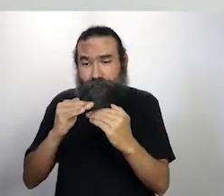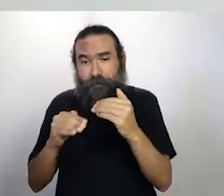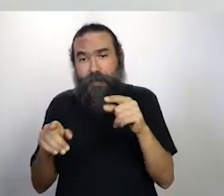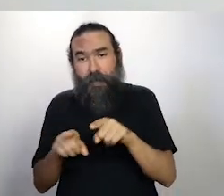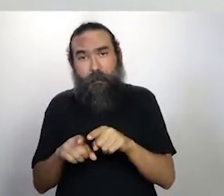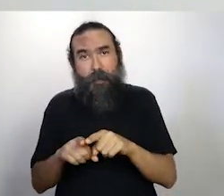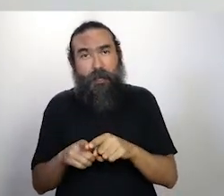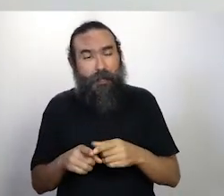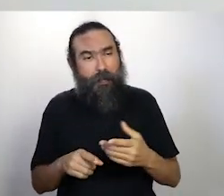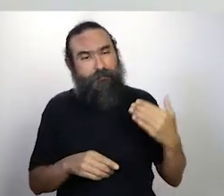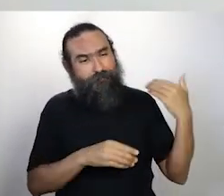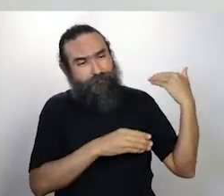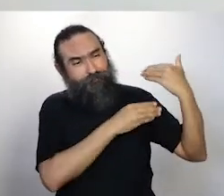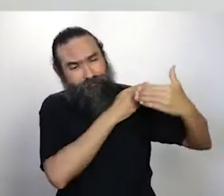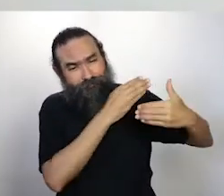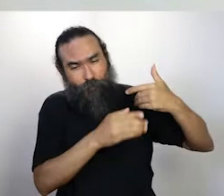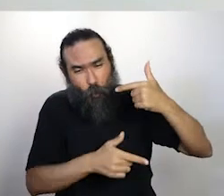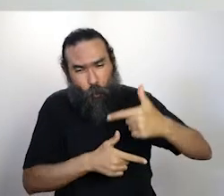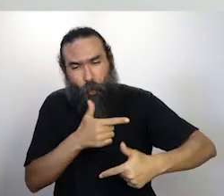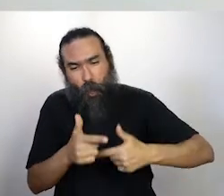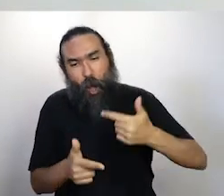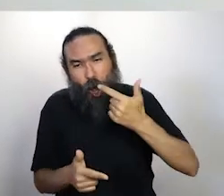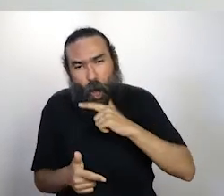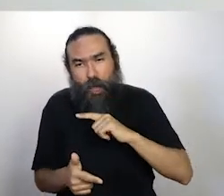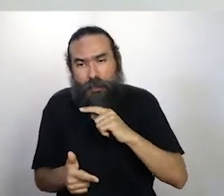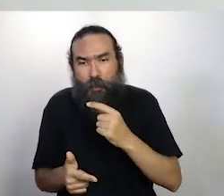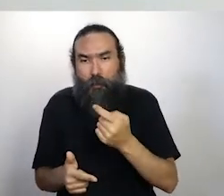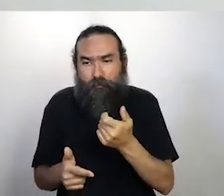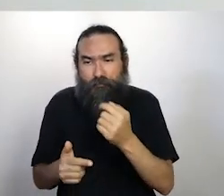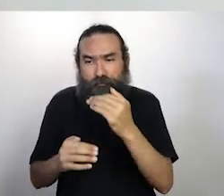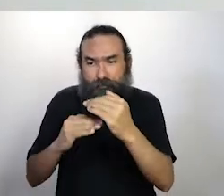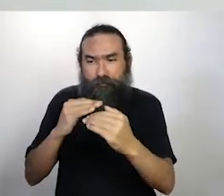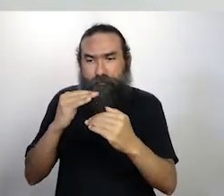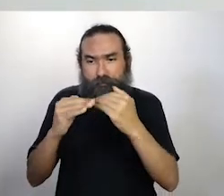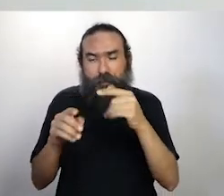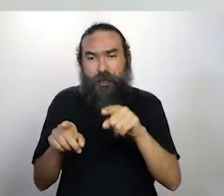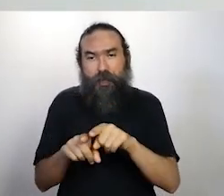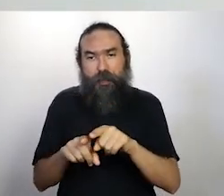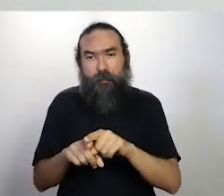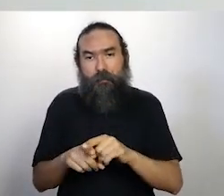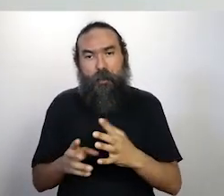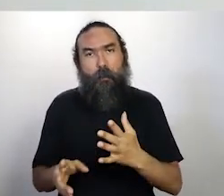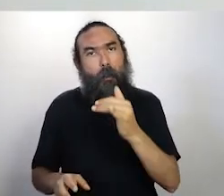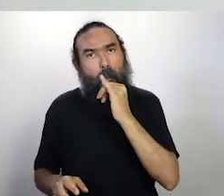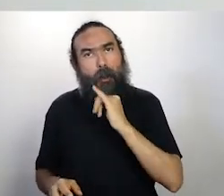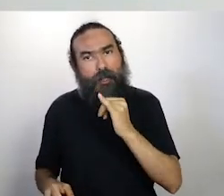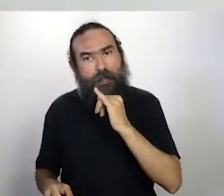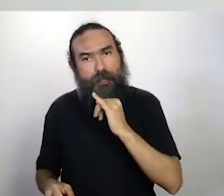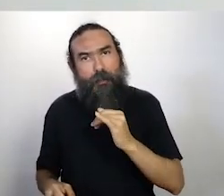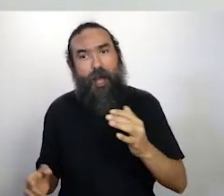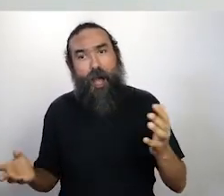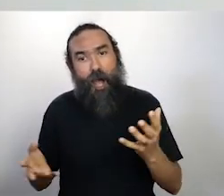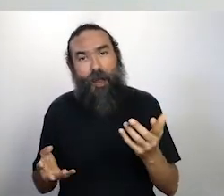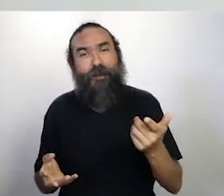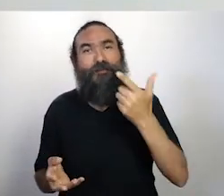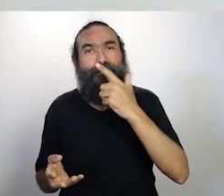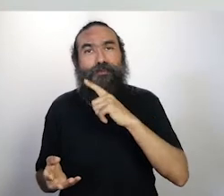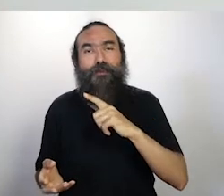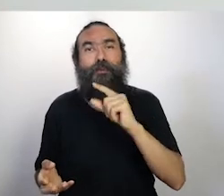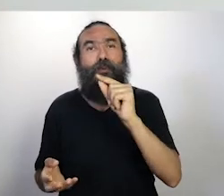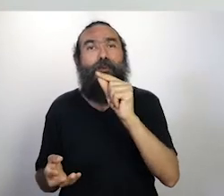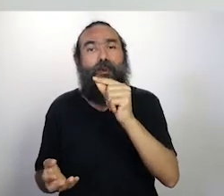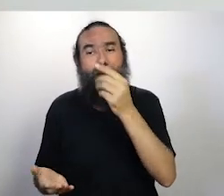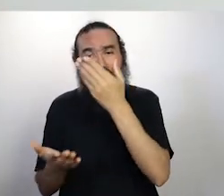eles vêm pautando. Um desses avanços é a implementação, né, do ensino superior